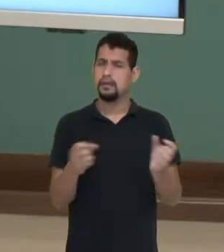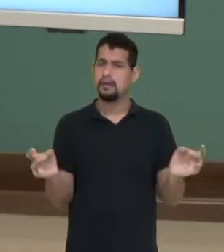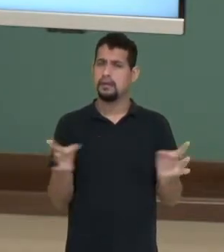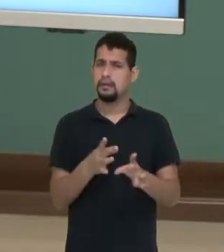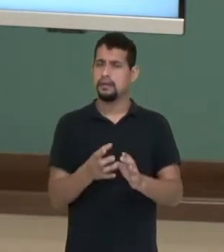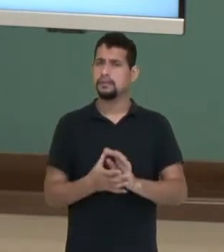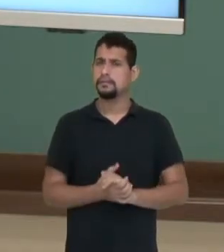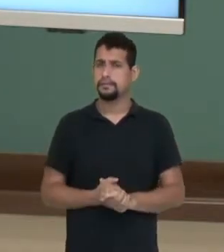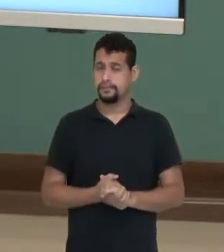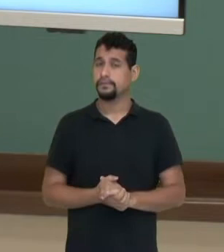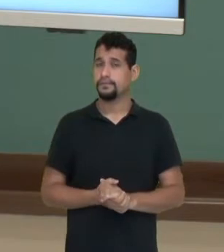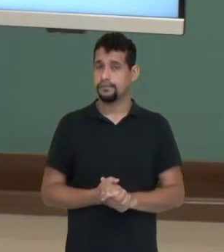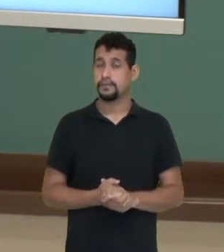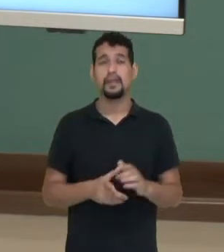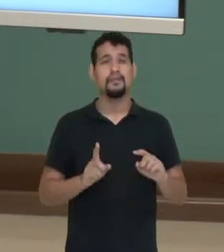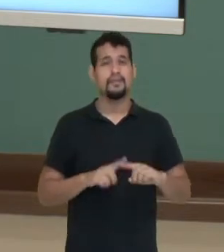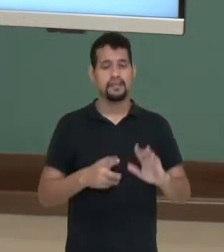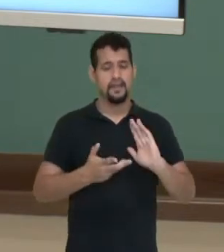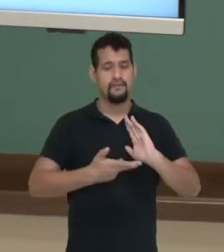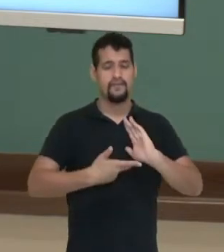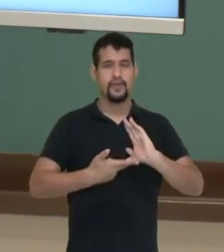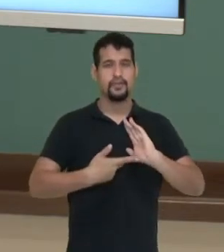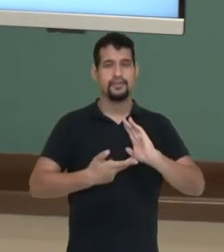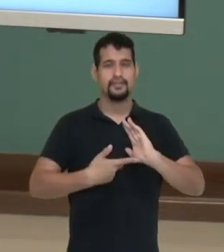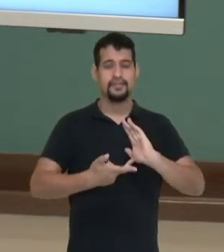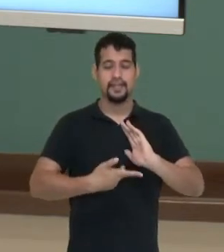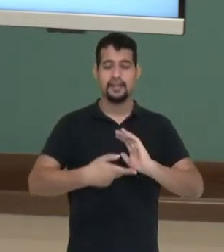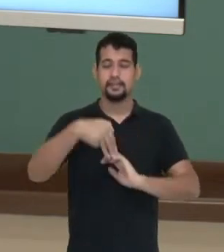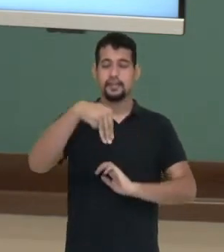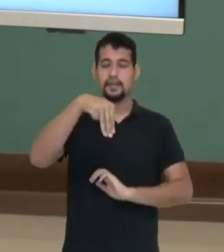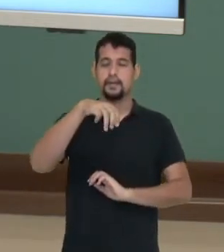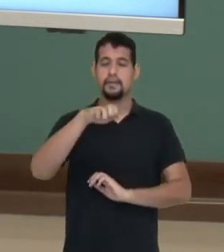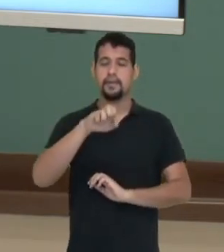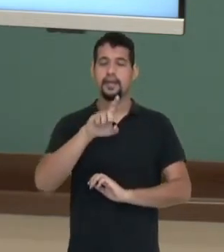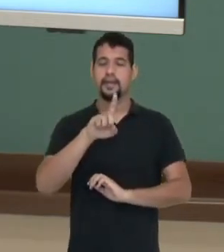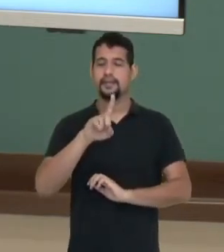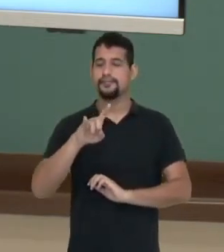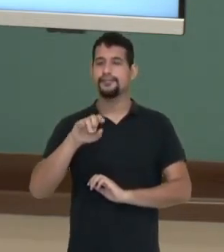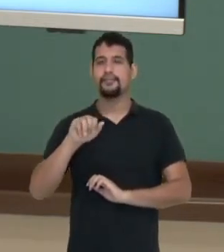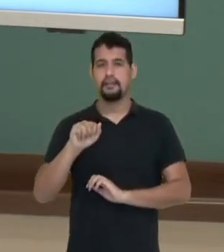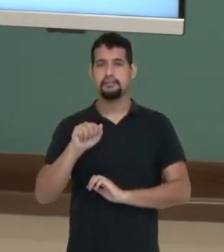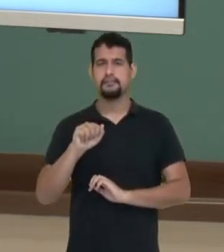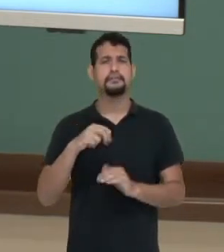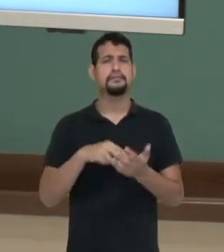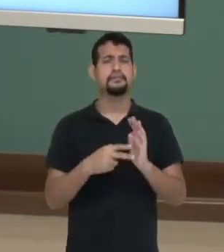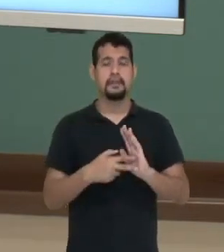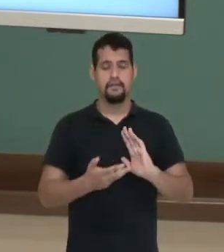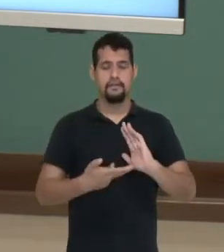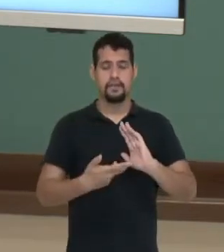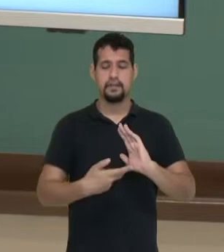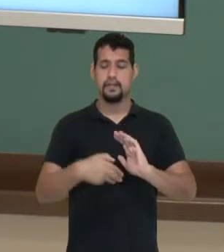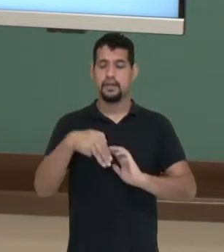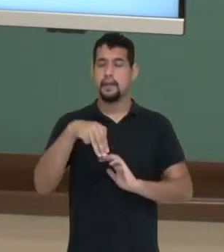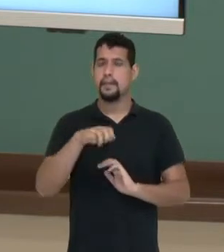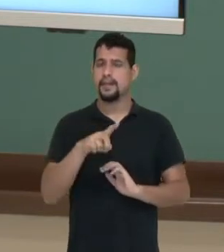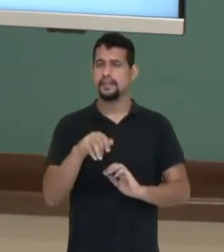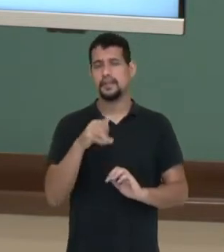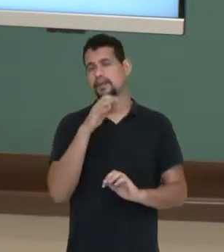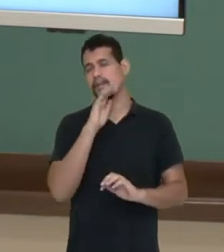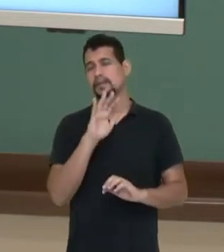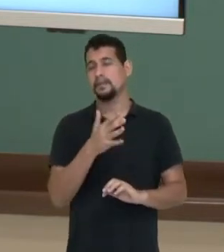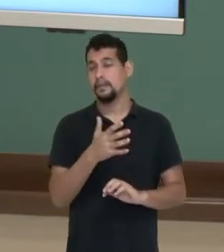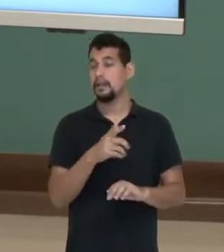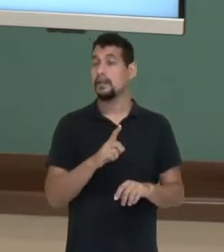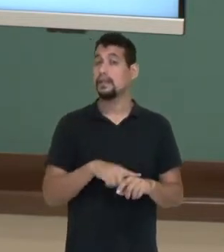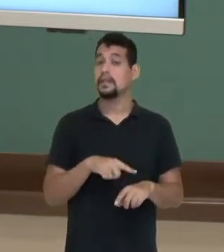deslocamento. Então, assim, a velocidade média, já ouviu falar nisso, né? A velocidade média mede no intervalo de